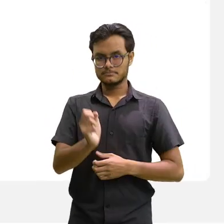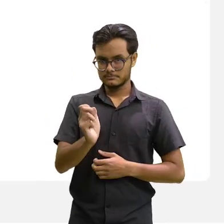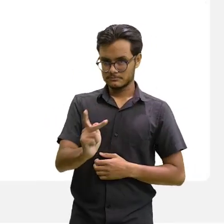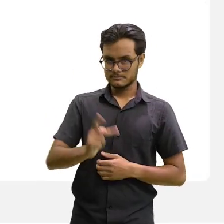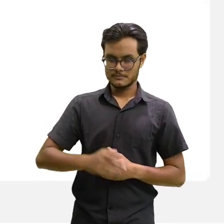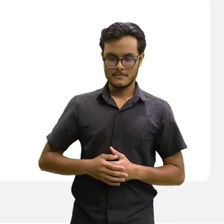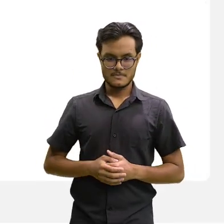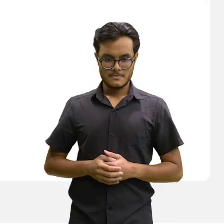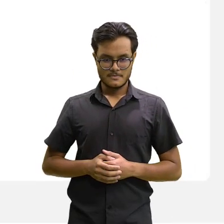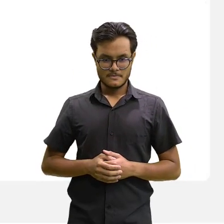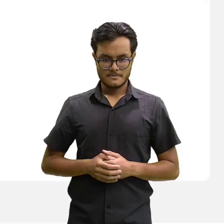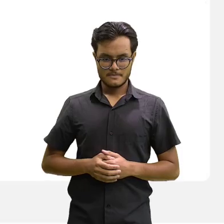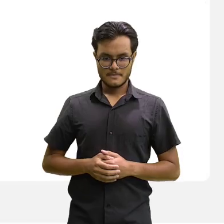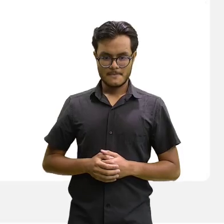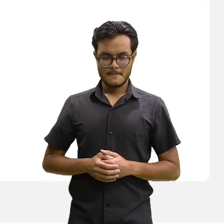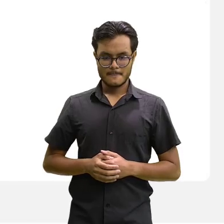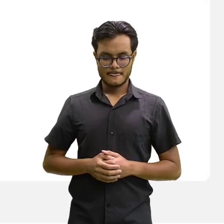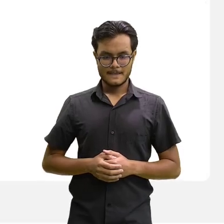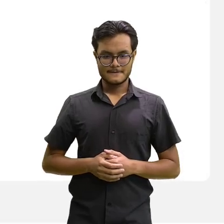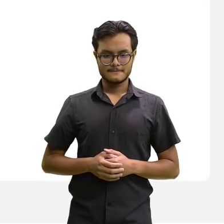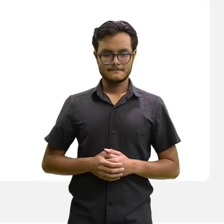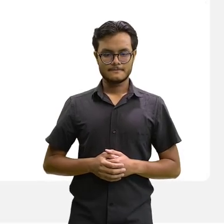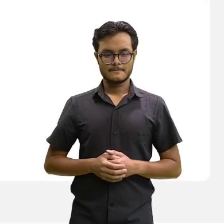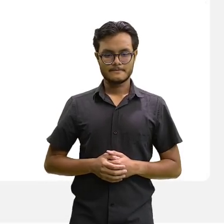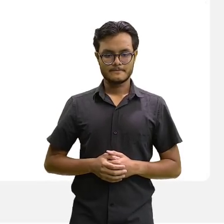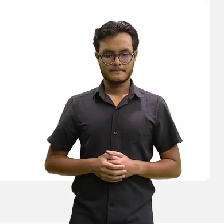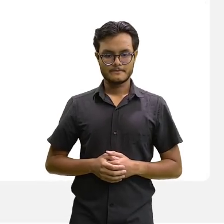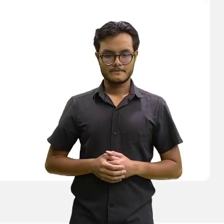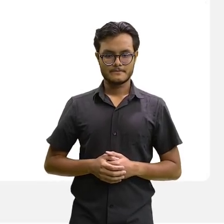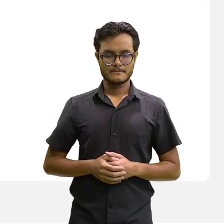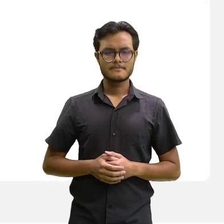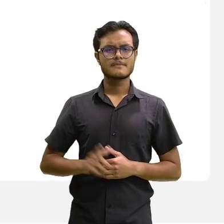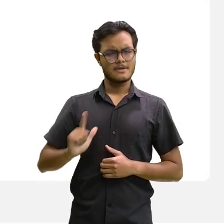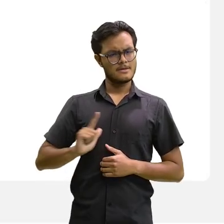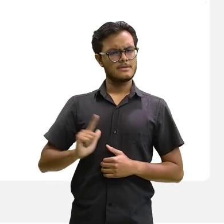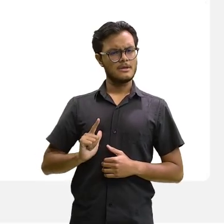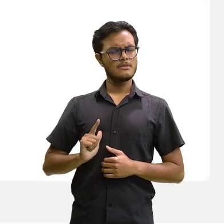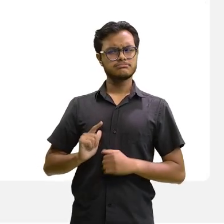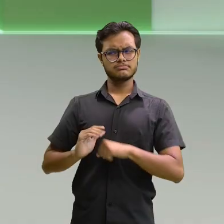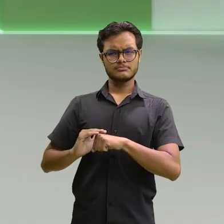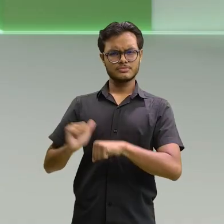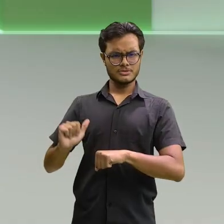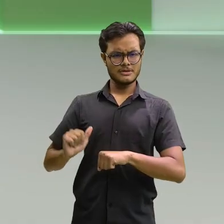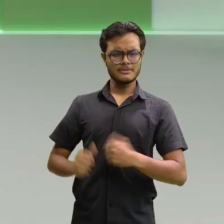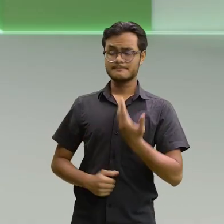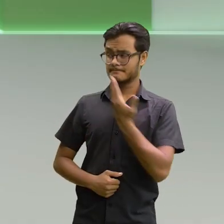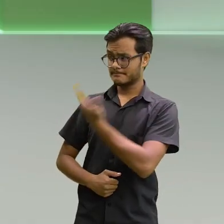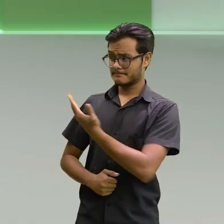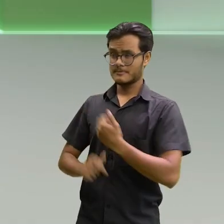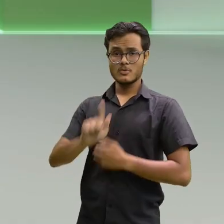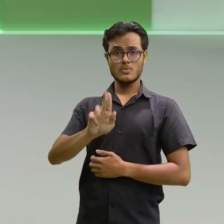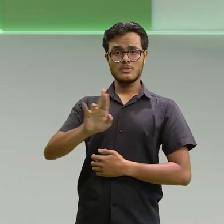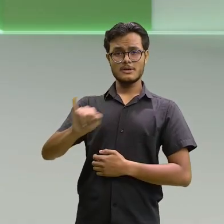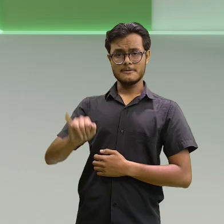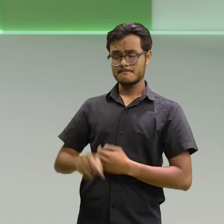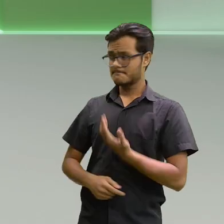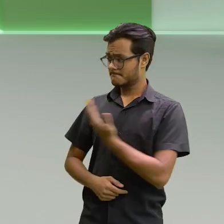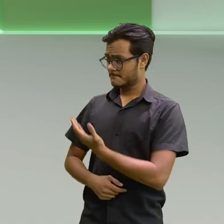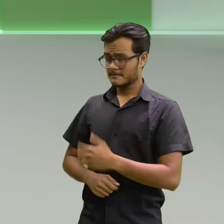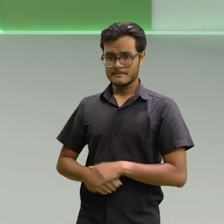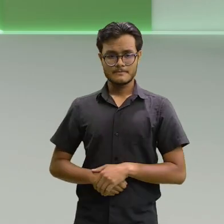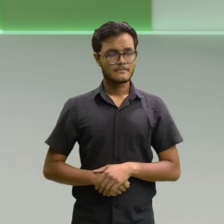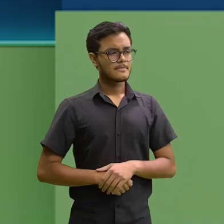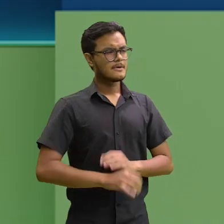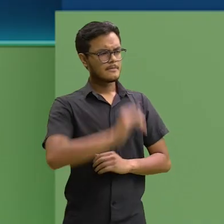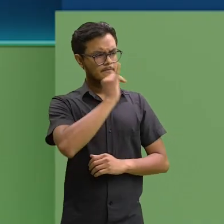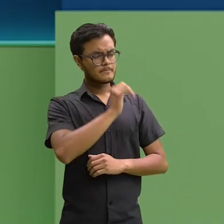glote fechada. Tudo bem? Opa, tem alguém me chamando aí? É você, Gui? Fala aí, Gui. Ei,